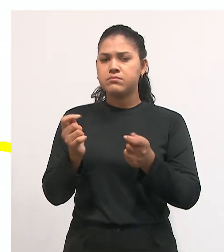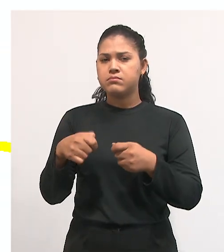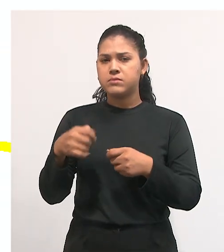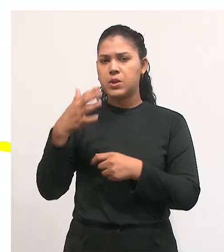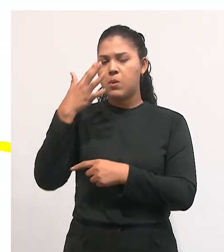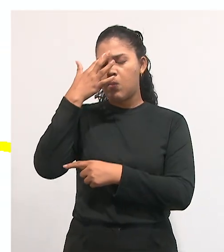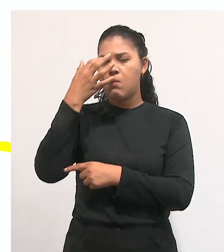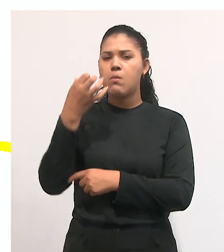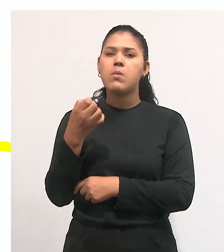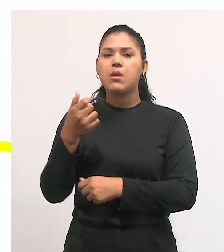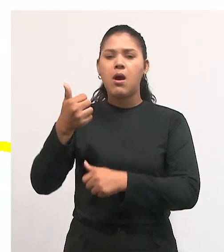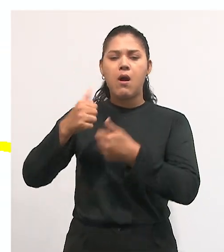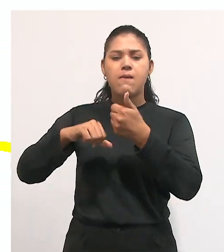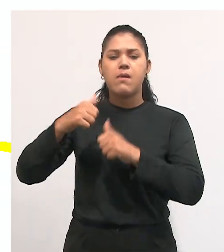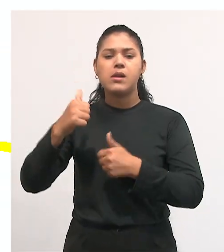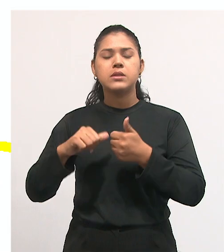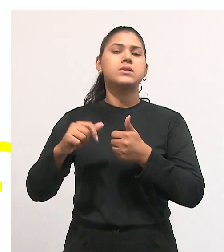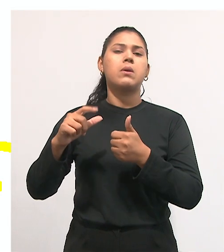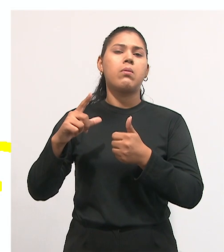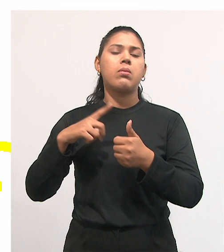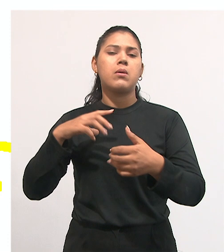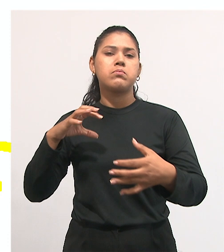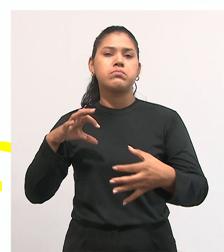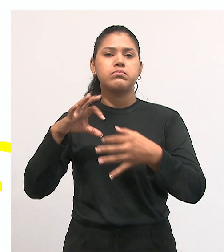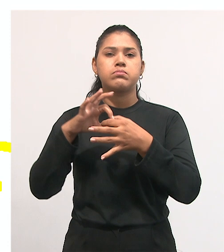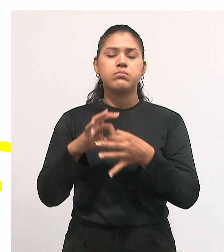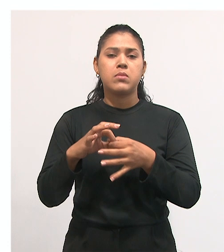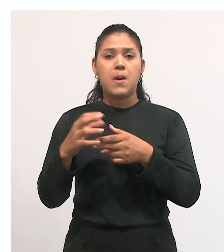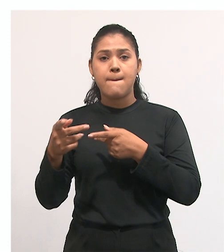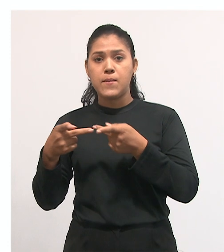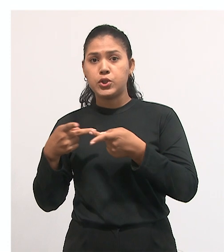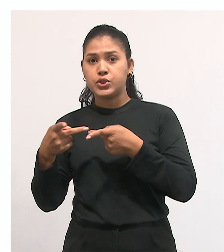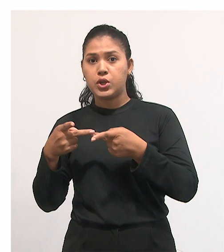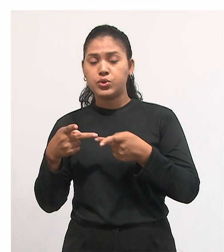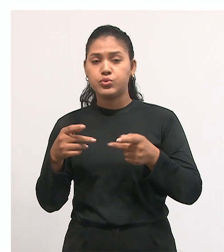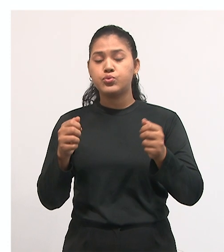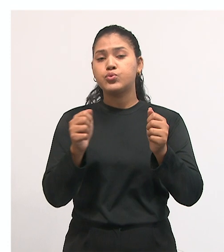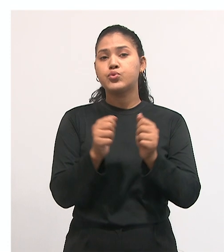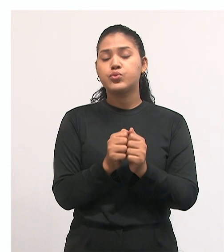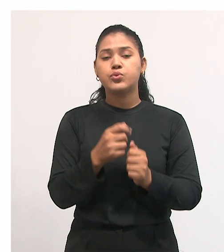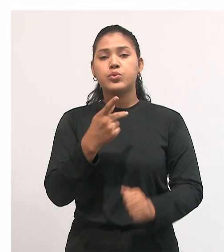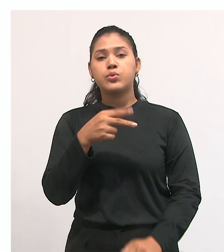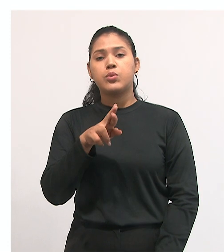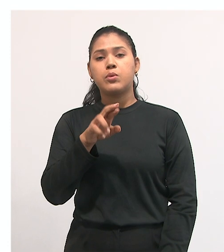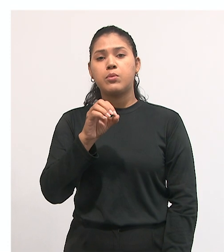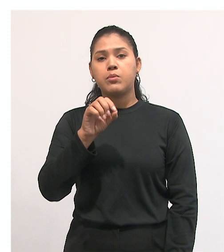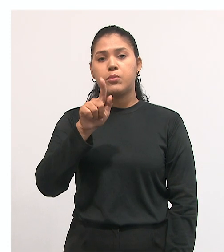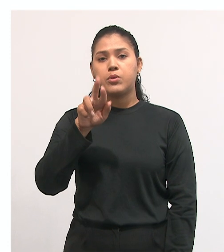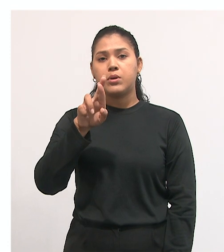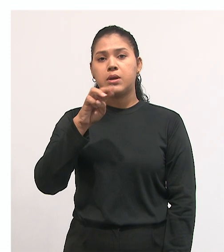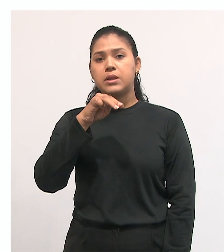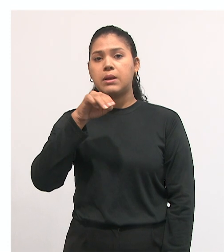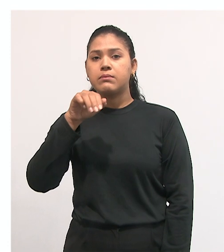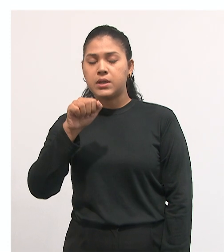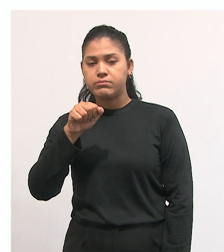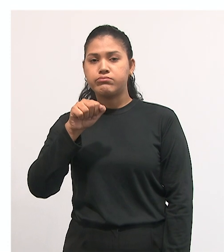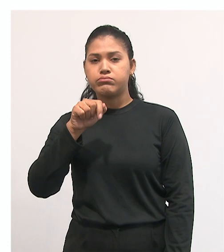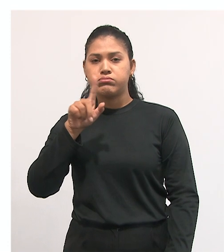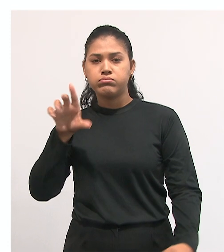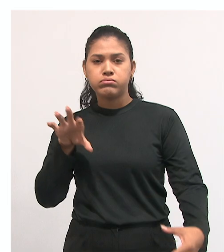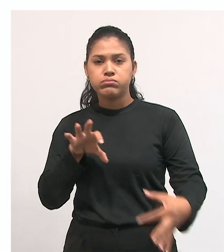que a avaliação conecta projetos a programas específicos, né? E aqui nós temos alguns elementos que